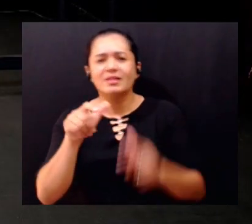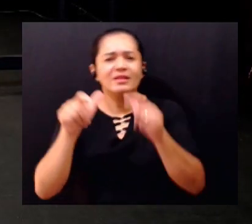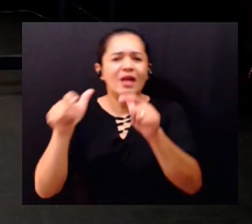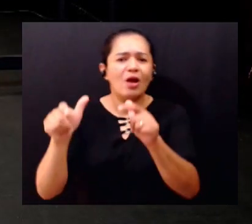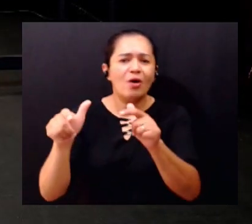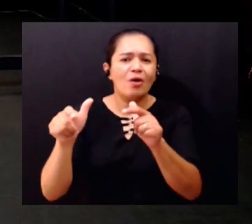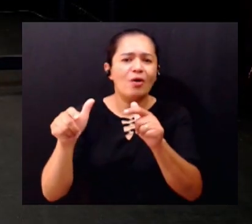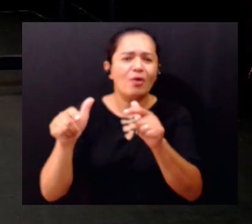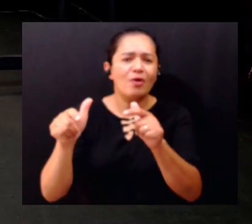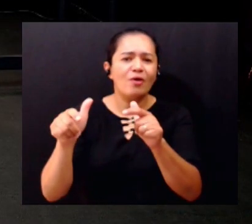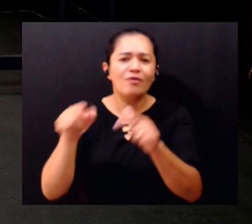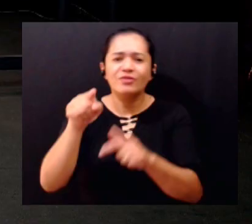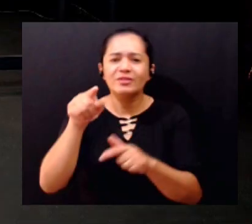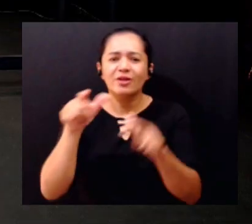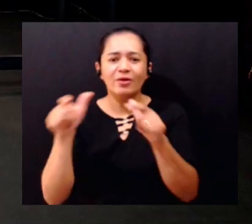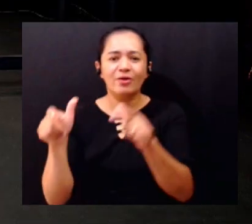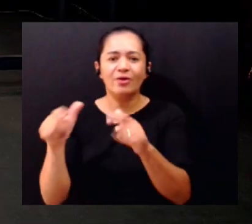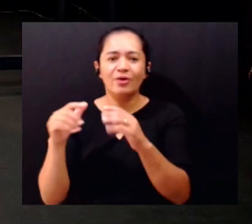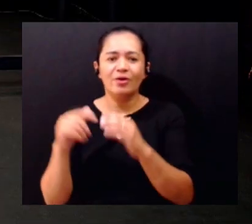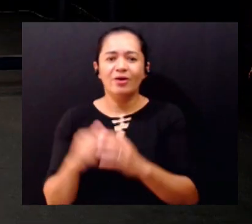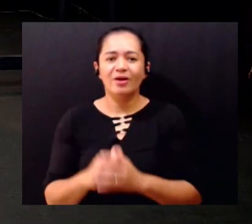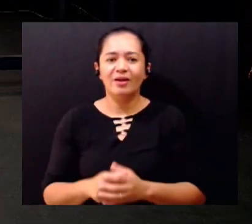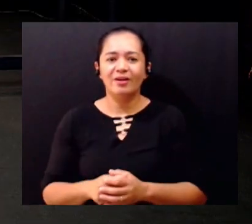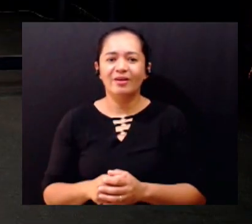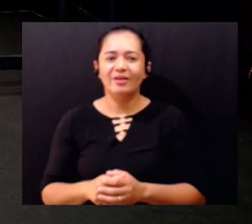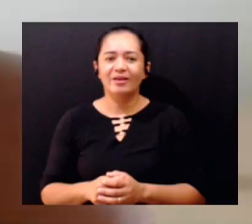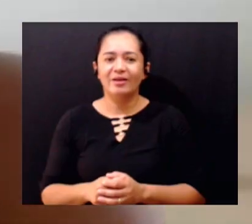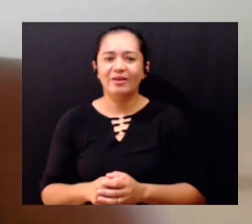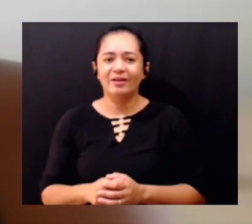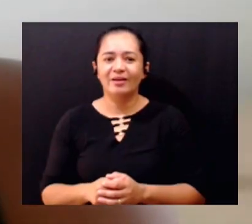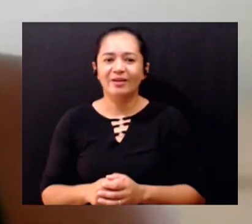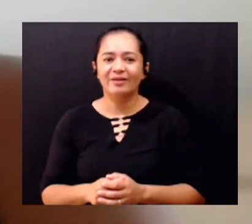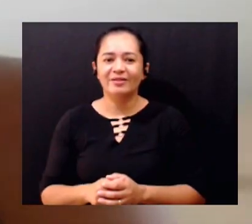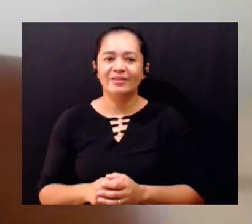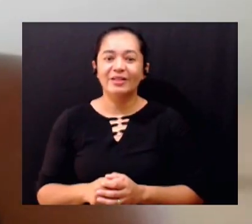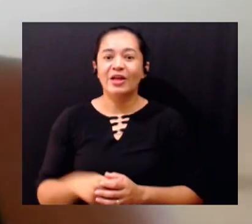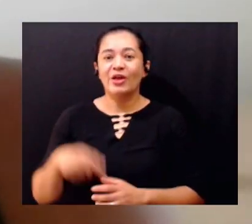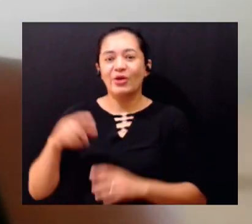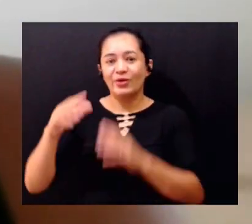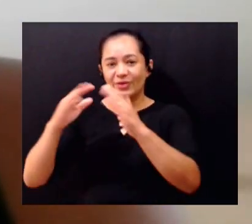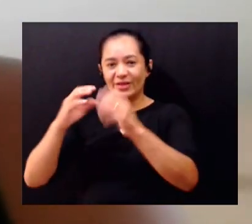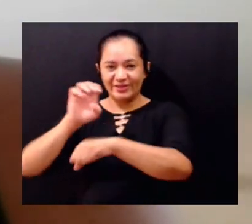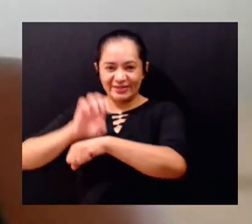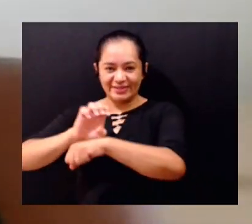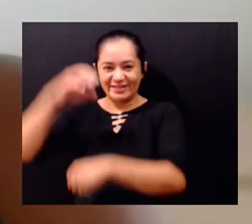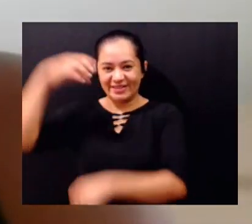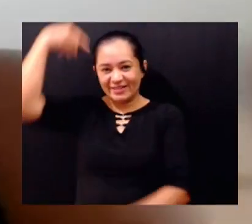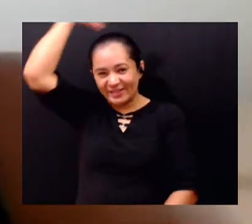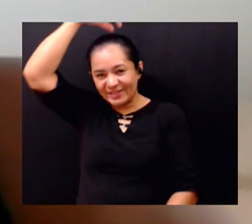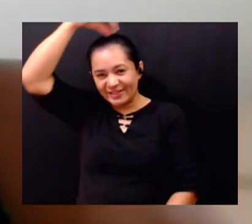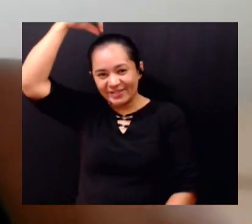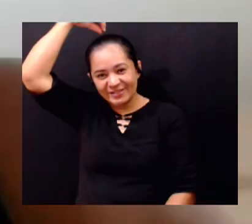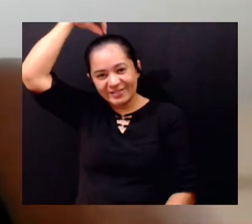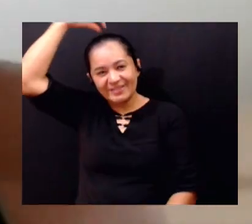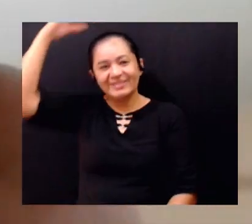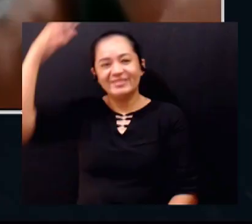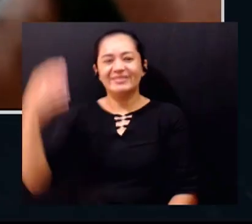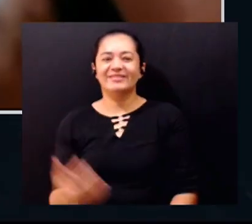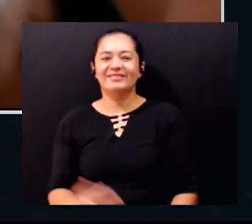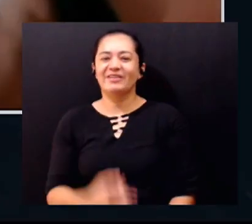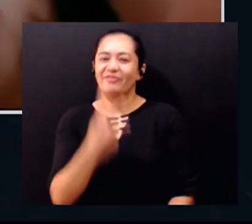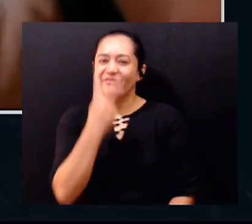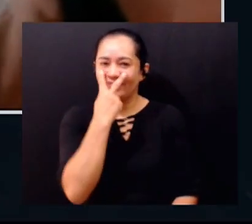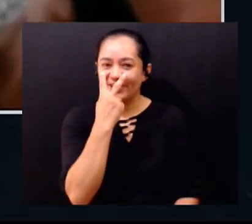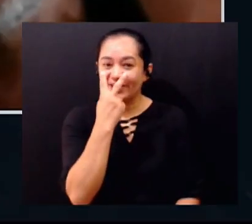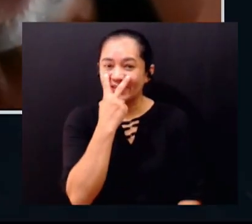está? Eu estou falando de Vitória, no Espírito Santo. Você está Eu na mudei pra praia, cá. Bira? Eu estou na praia,